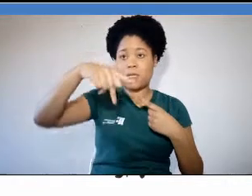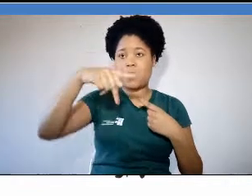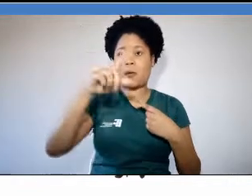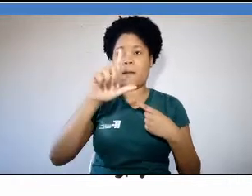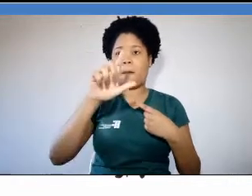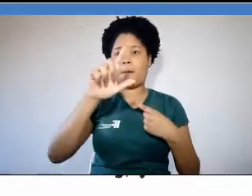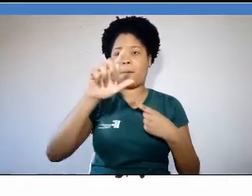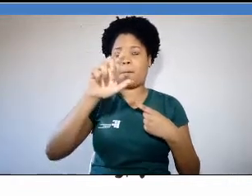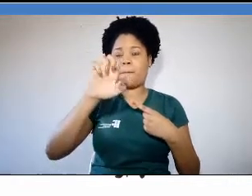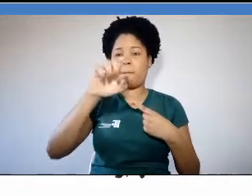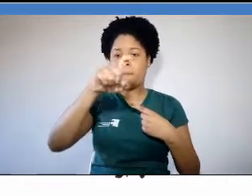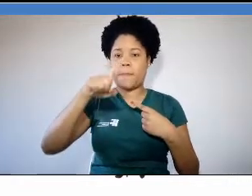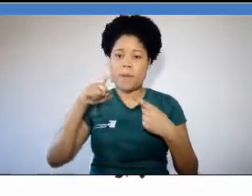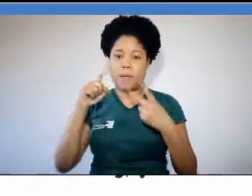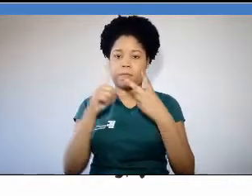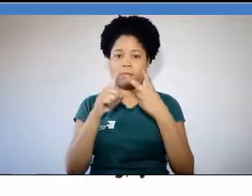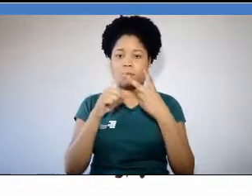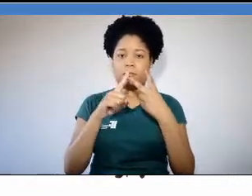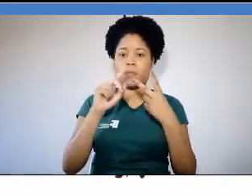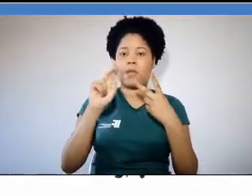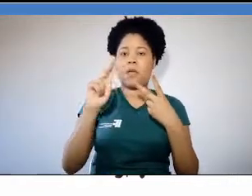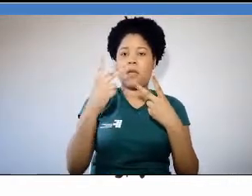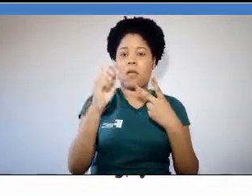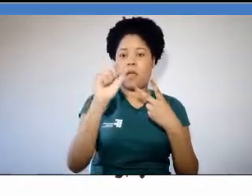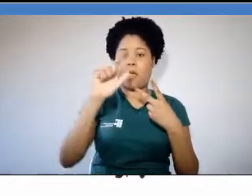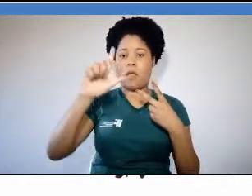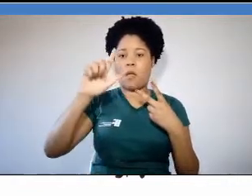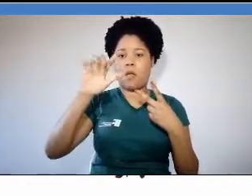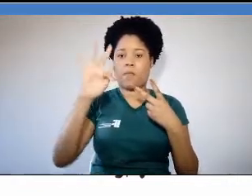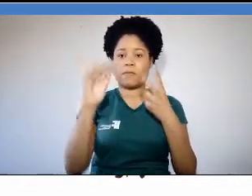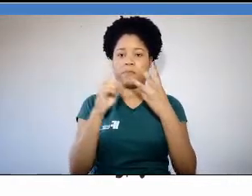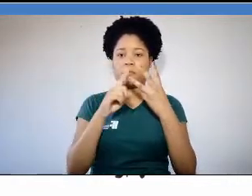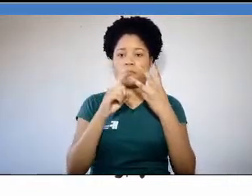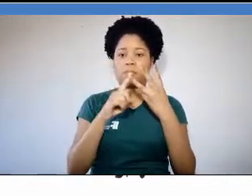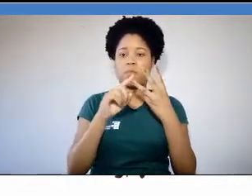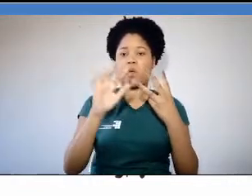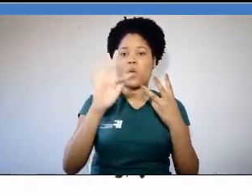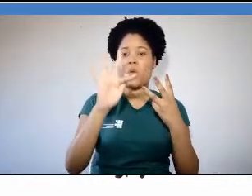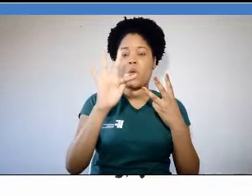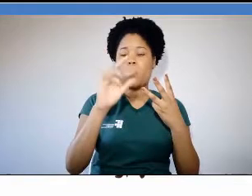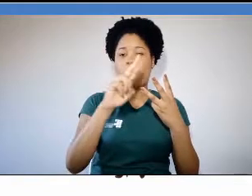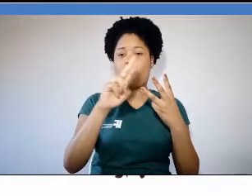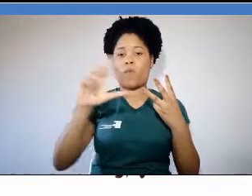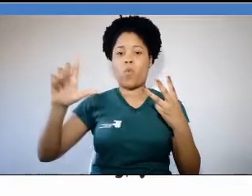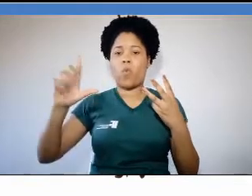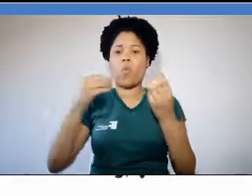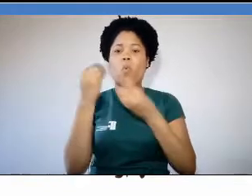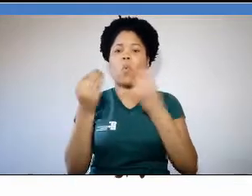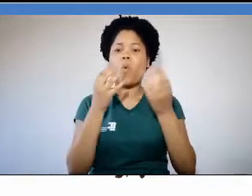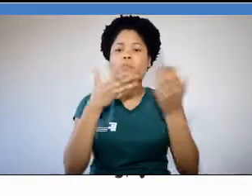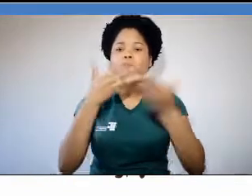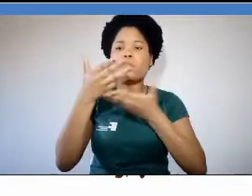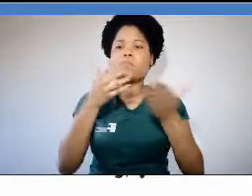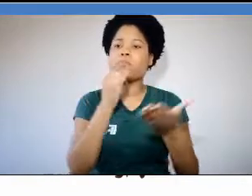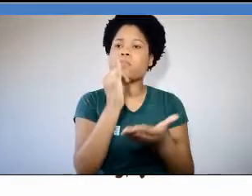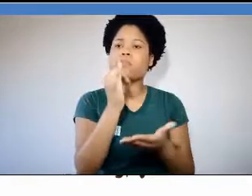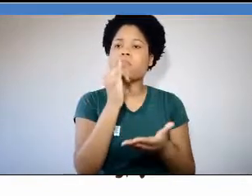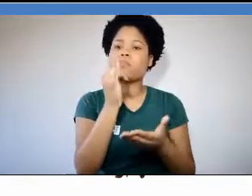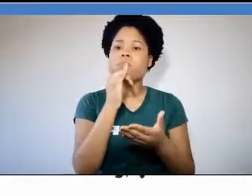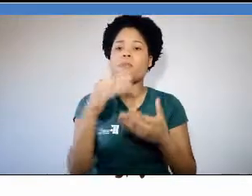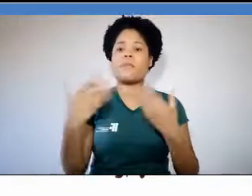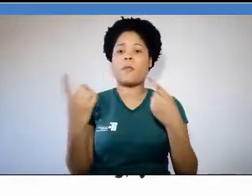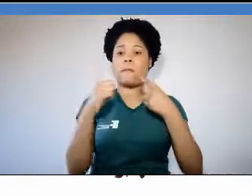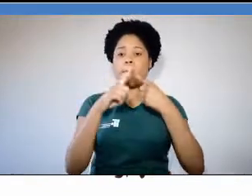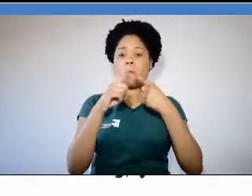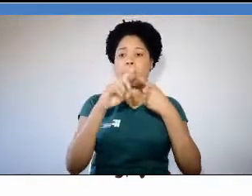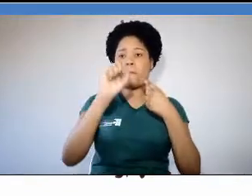simplex, half duplex e full duplex. Como que funciona a transmissão de dados em cada um deles? Bem, a transmissão